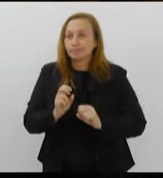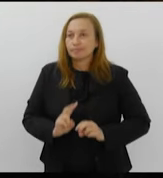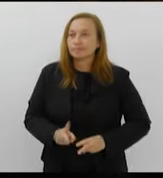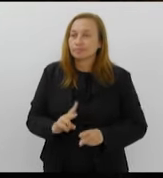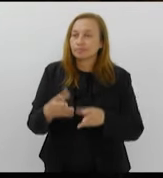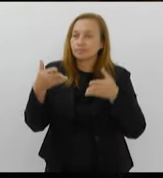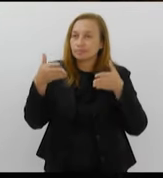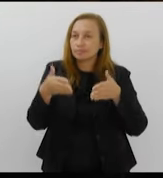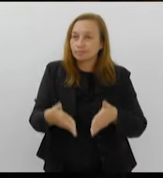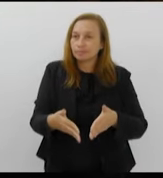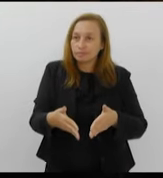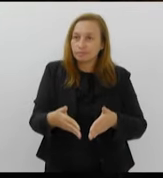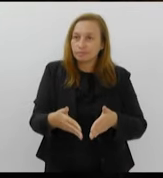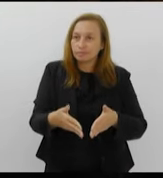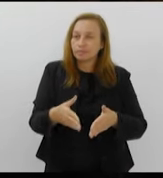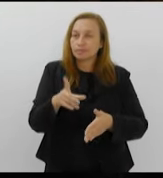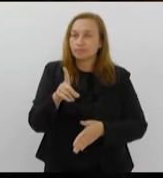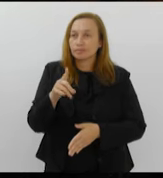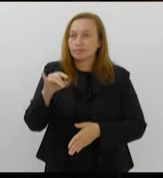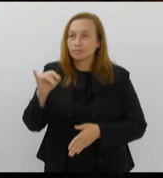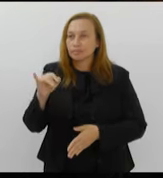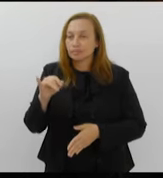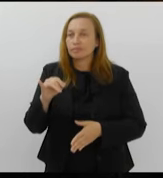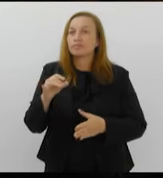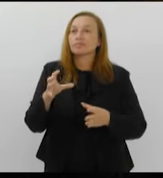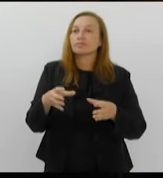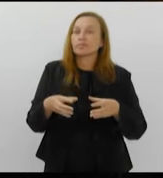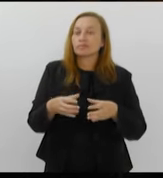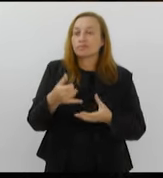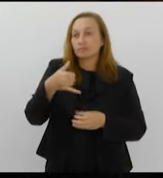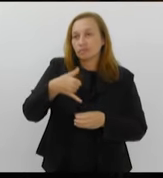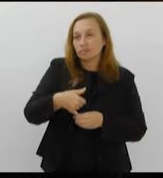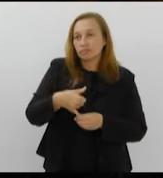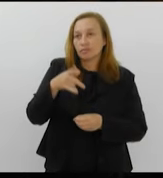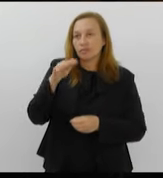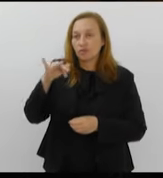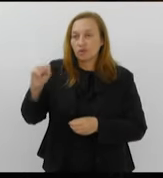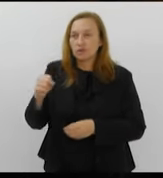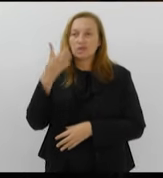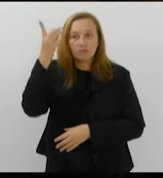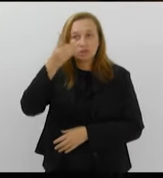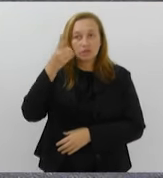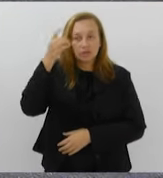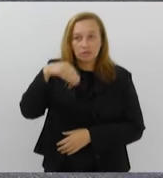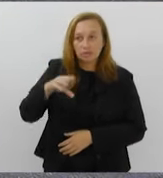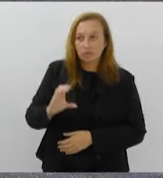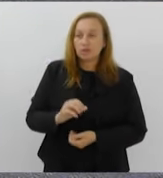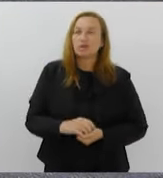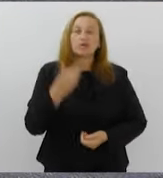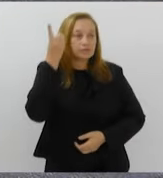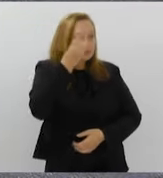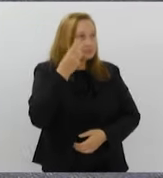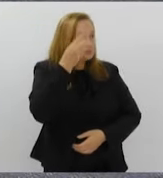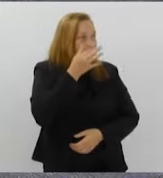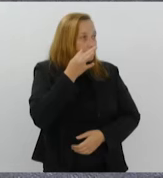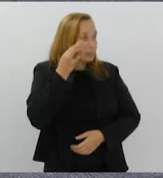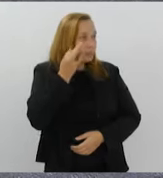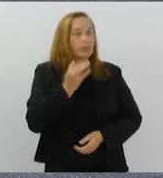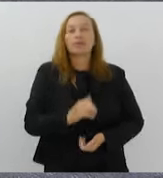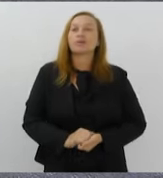centrada na cadeia dos combustíveis fósseis. Deputado Carlos Mink. Deputado Flávio